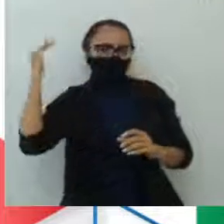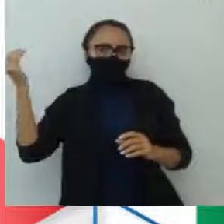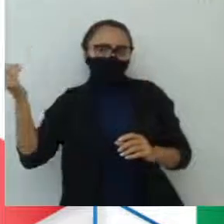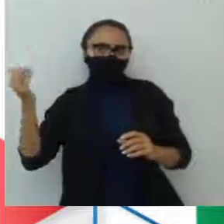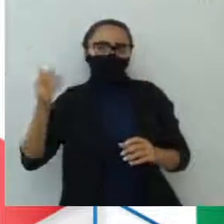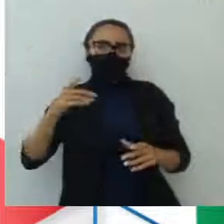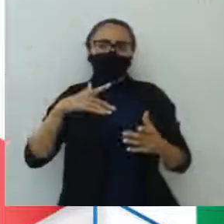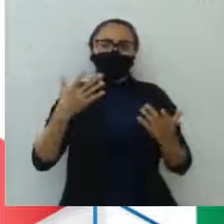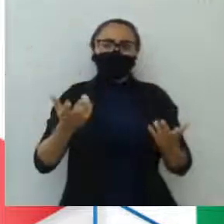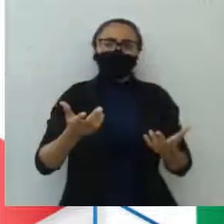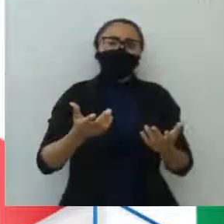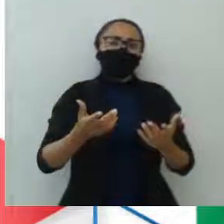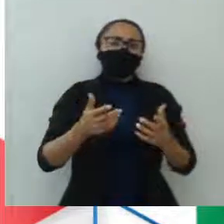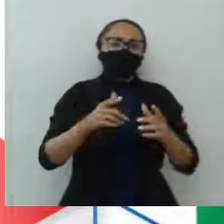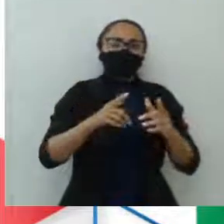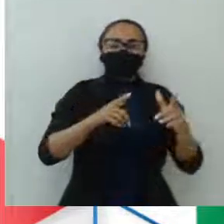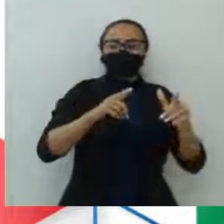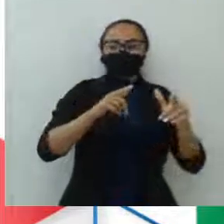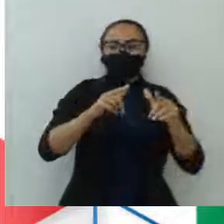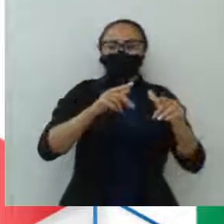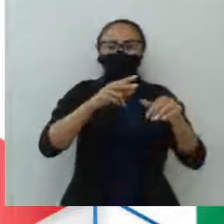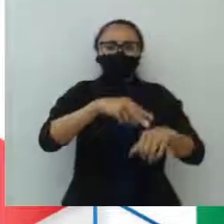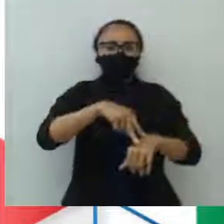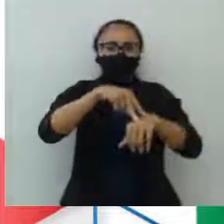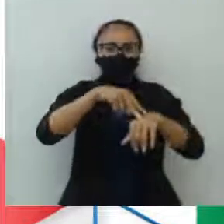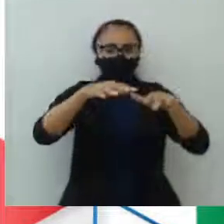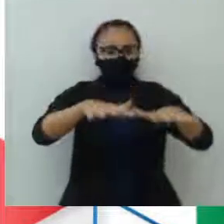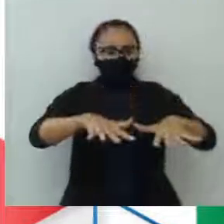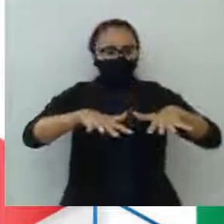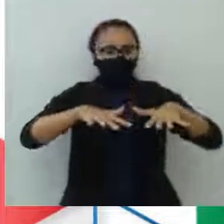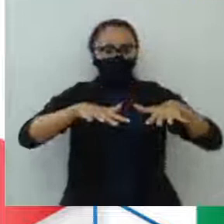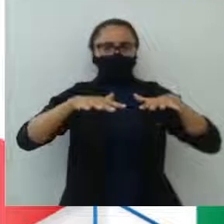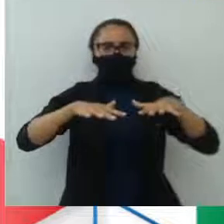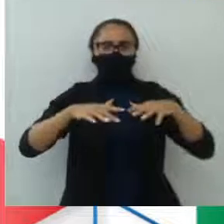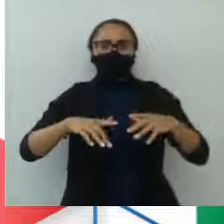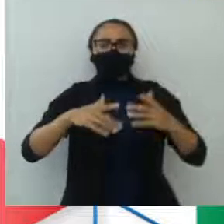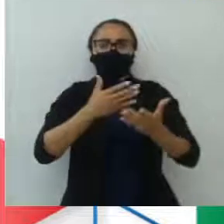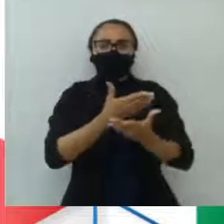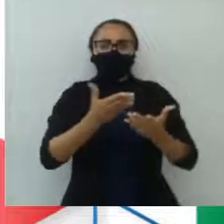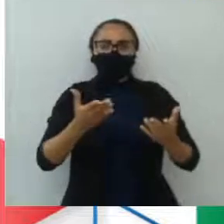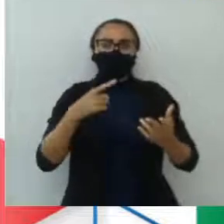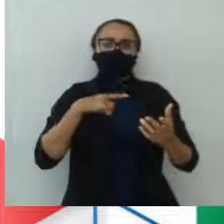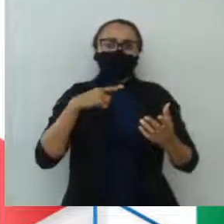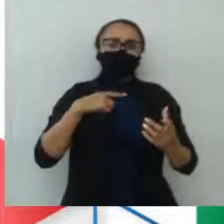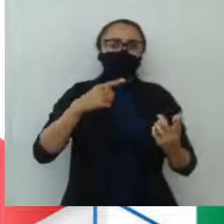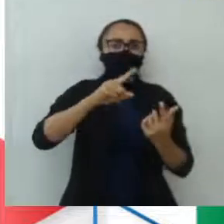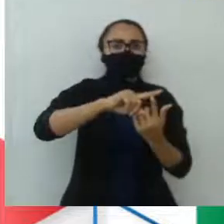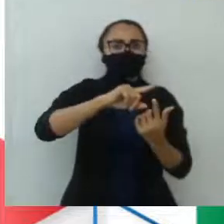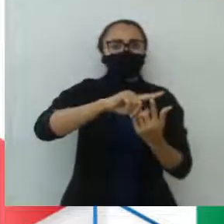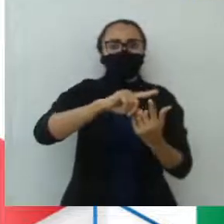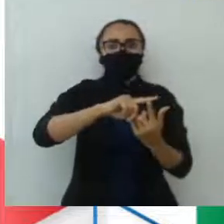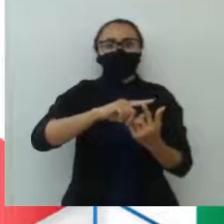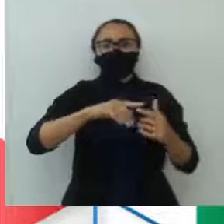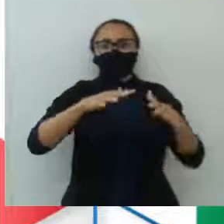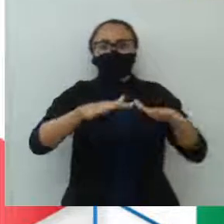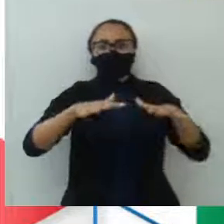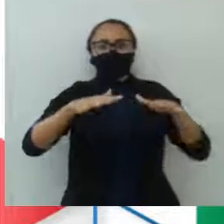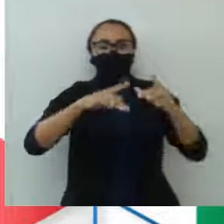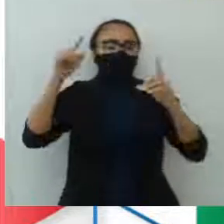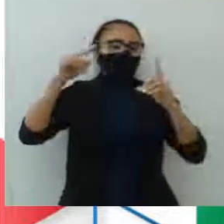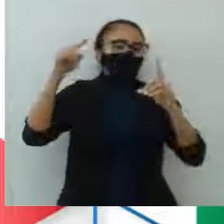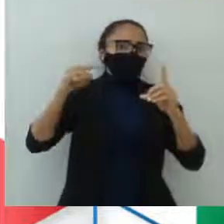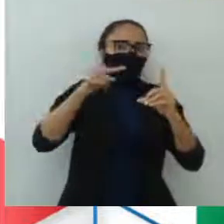história ou uma atividade para o público em um determinado lugar. Ele se configura num tipo de espetáculo que tem como principal